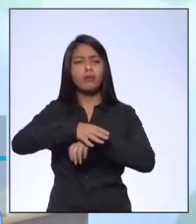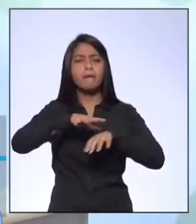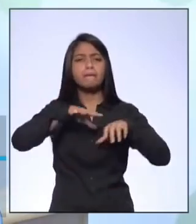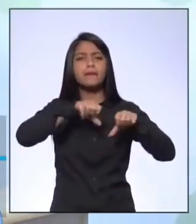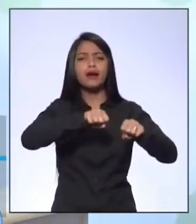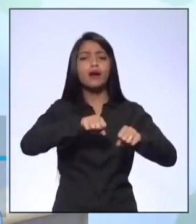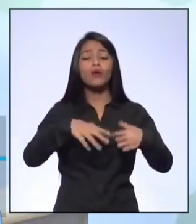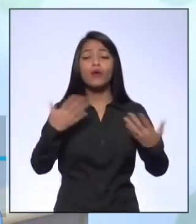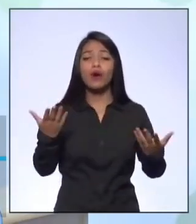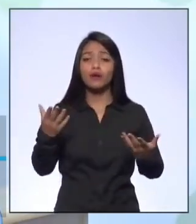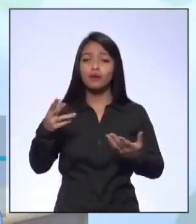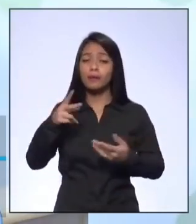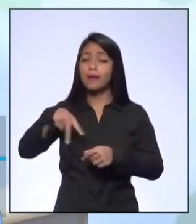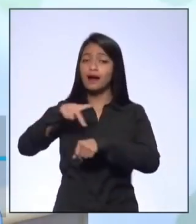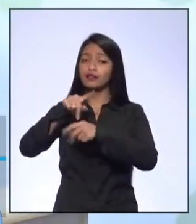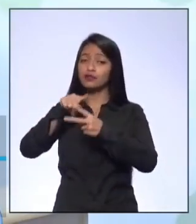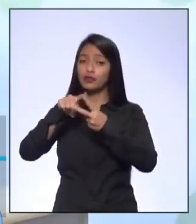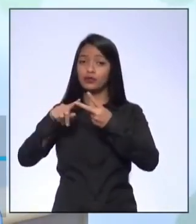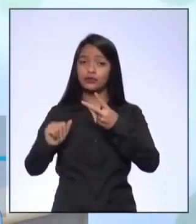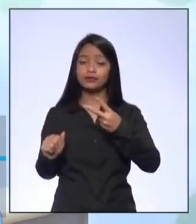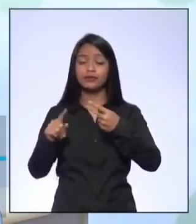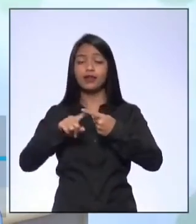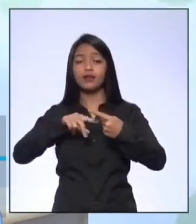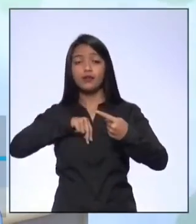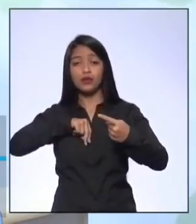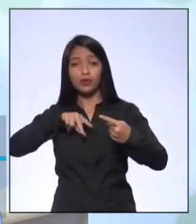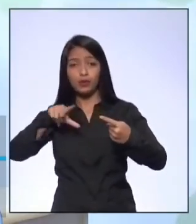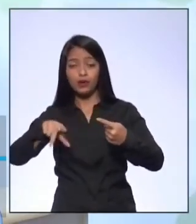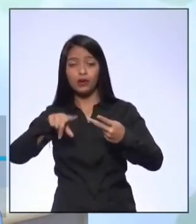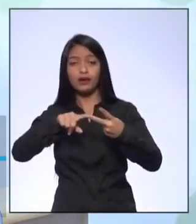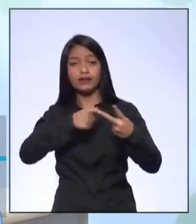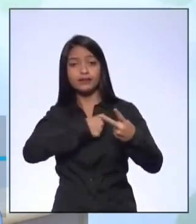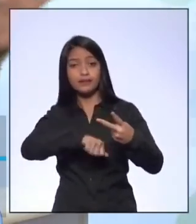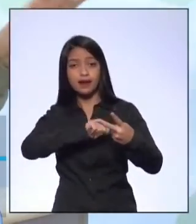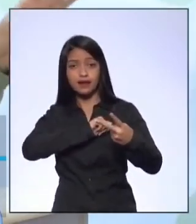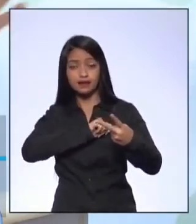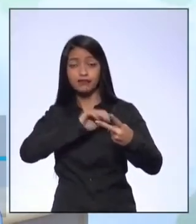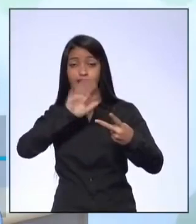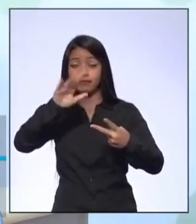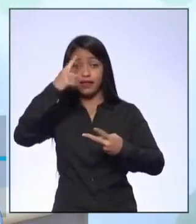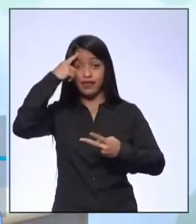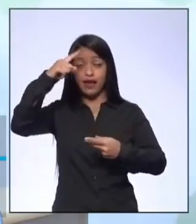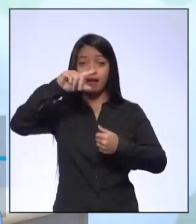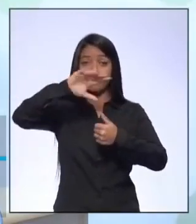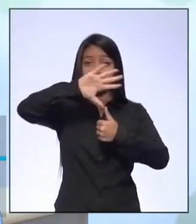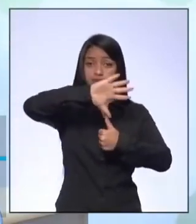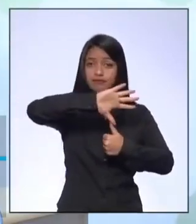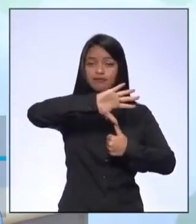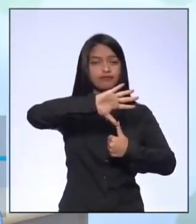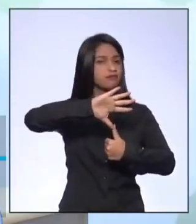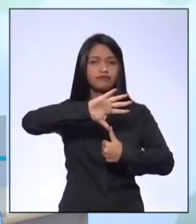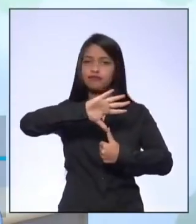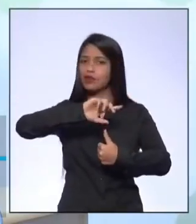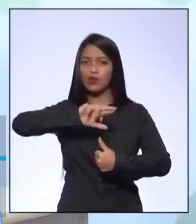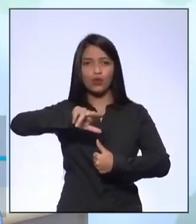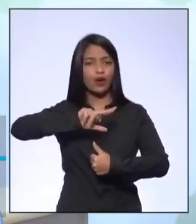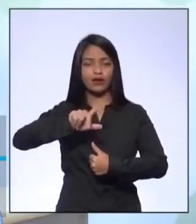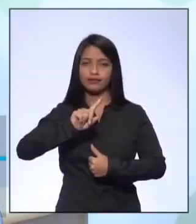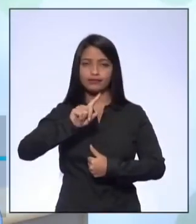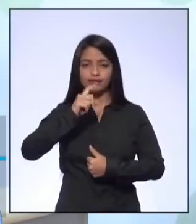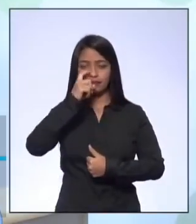que até então nós não estamos estudando a América do Norte. Lembrando que aí o 4 de julho, a data aí